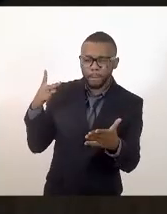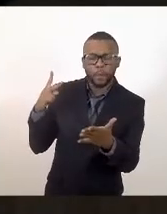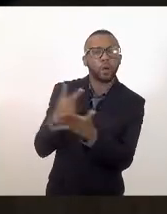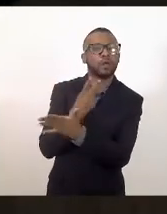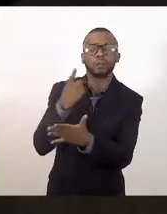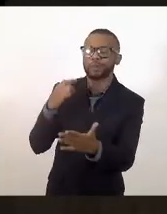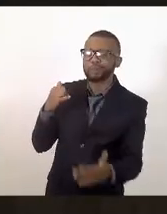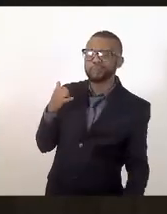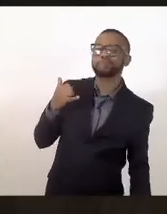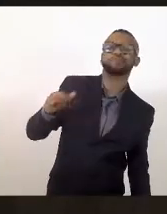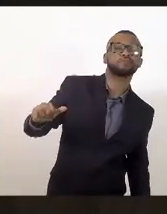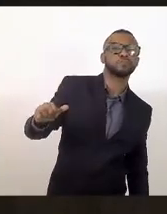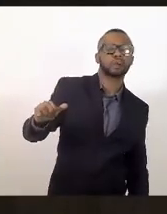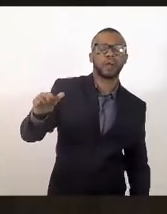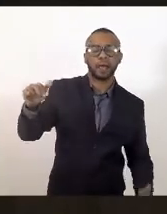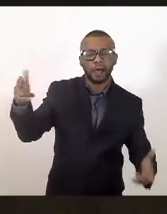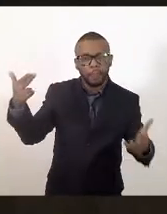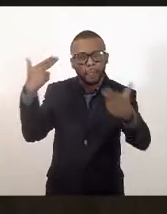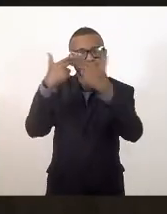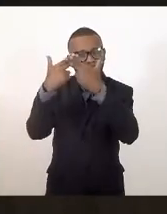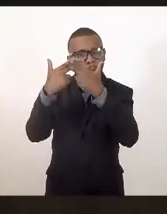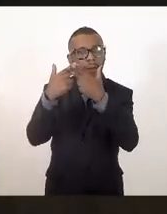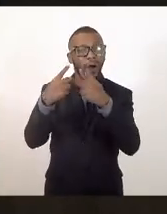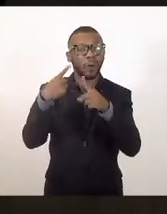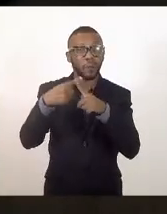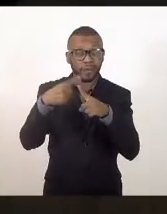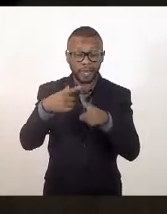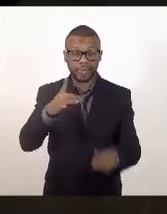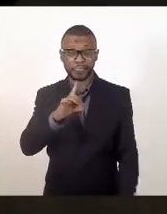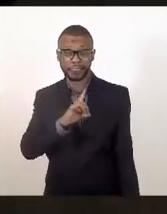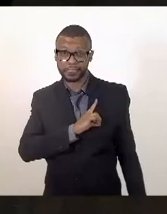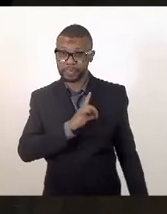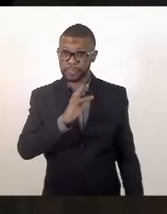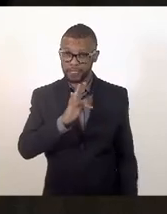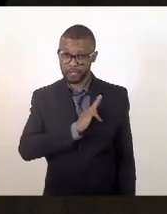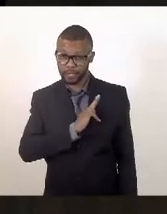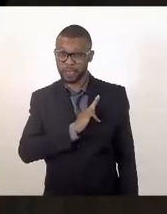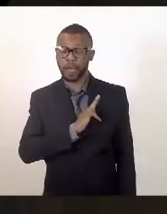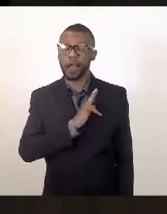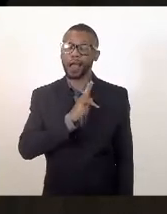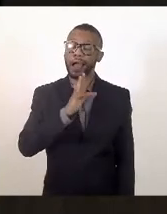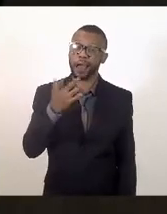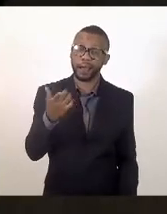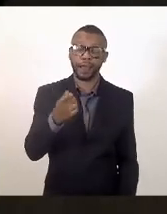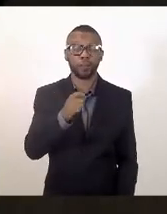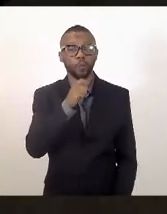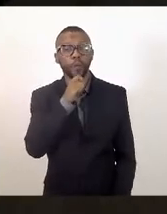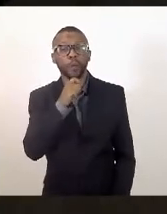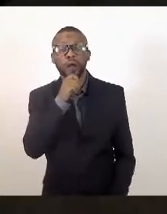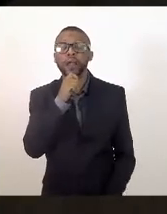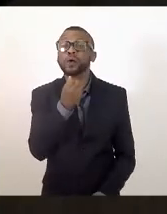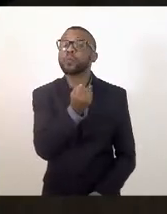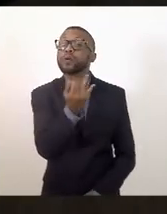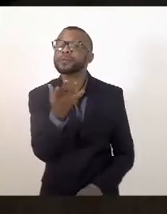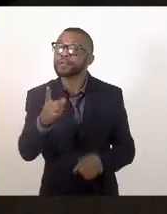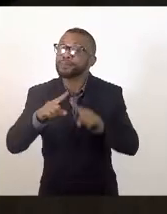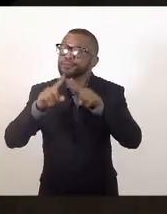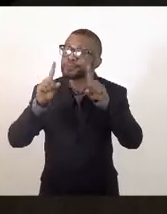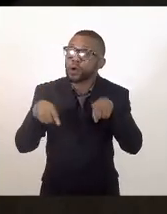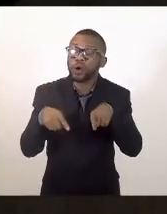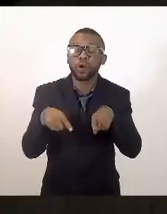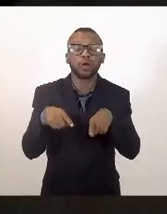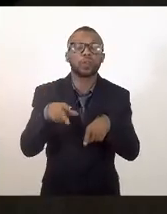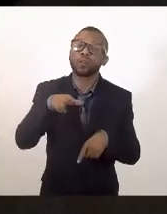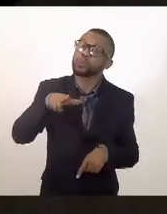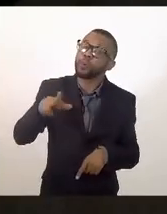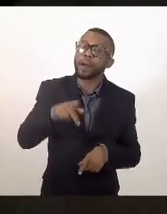cometida contra a mulher, é muito traumático, porque as delegacias, de fato, além de não possuírem efetivo, né, o efetivo não é